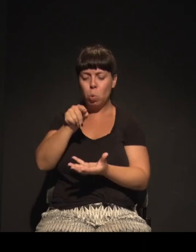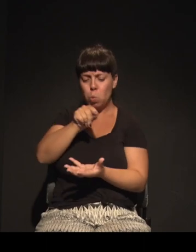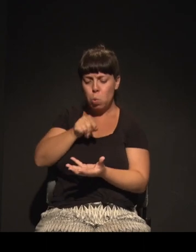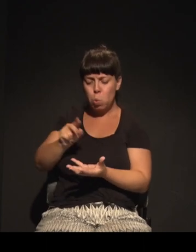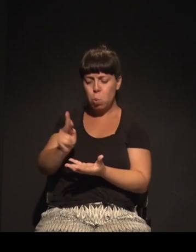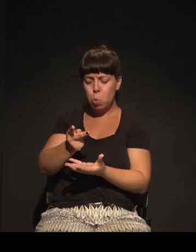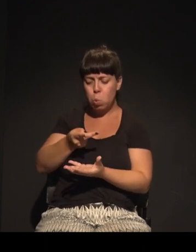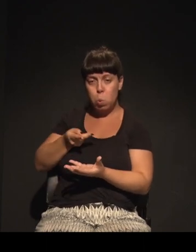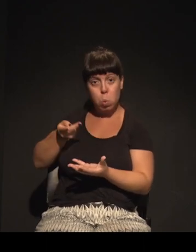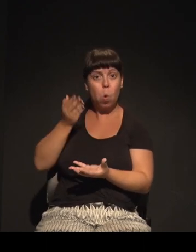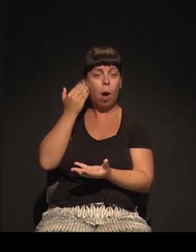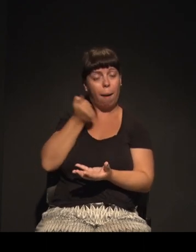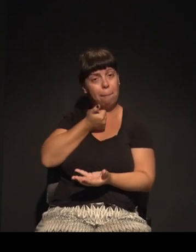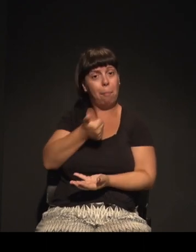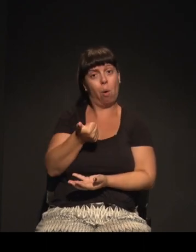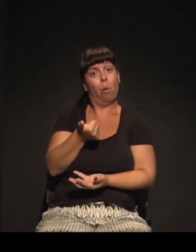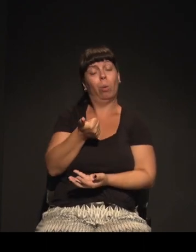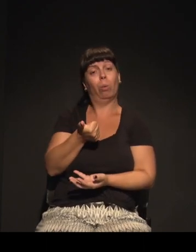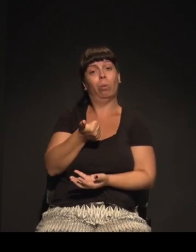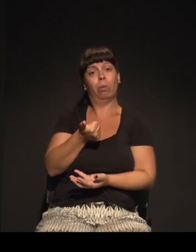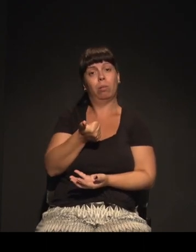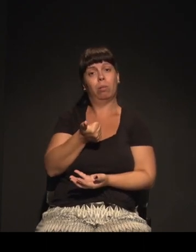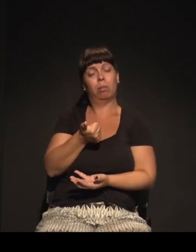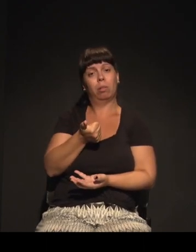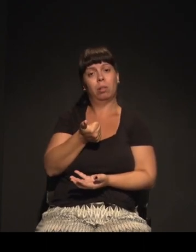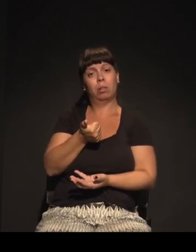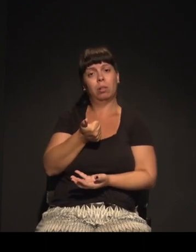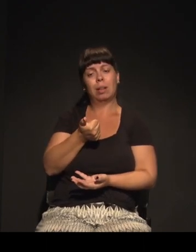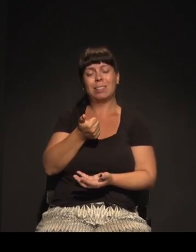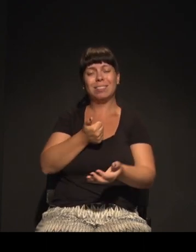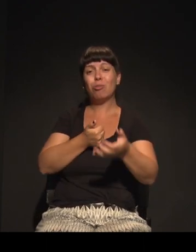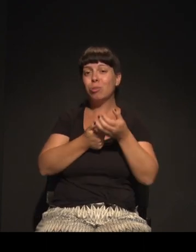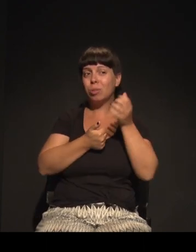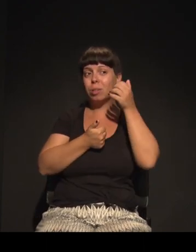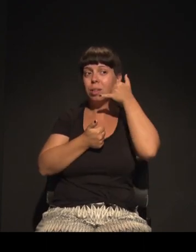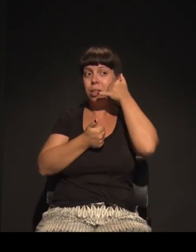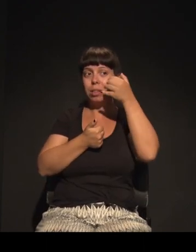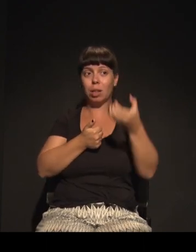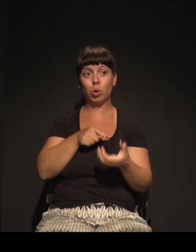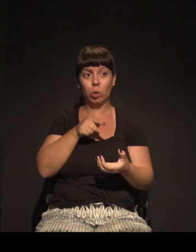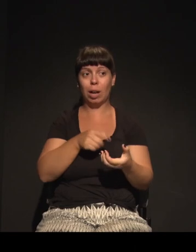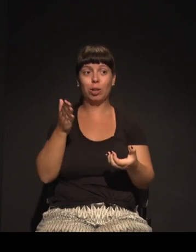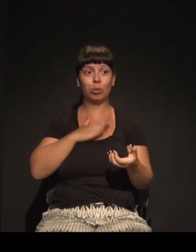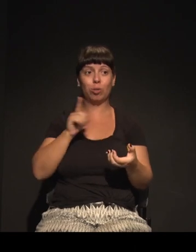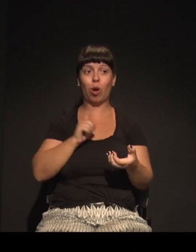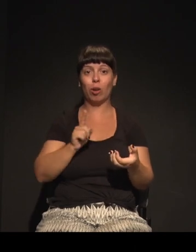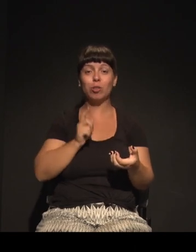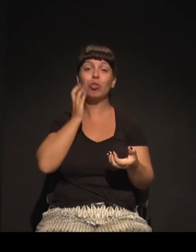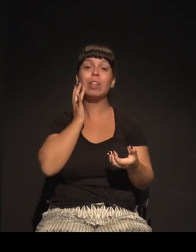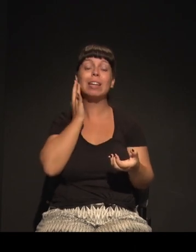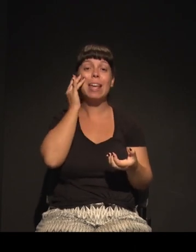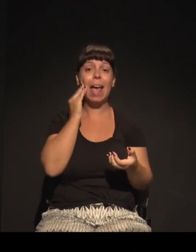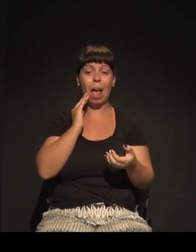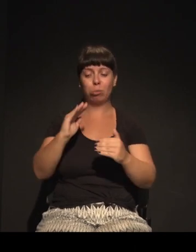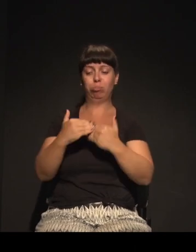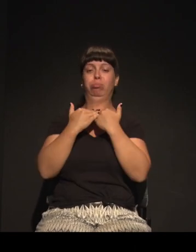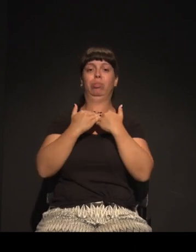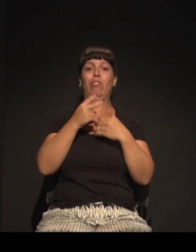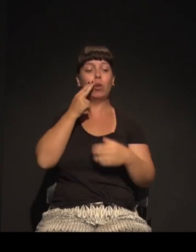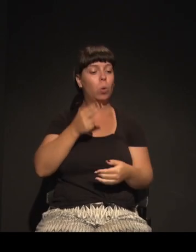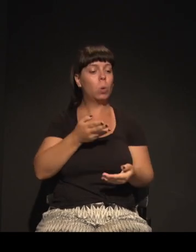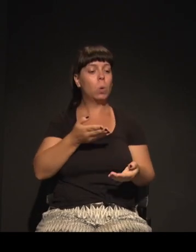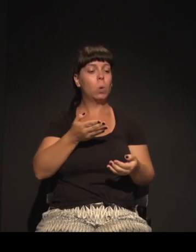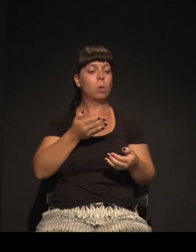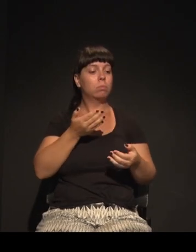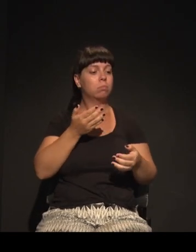é muito bom e eu não gosto de celular por isso que o daniel brigou comigo diz que nunca me acha é